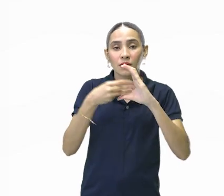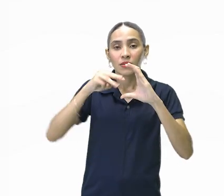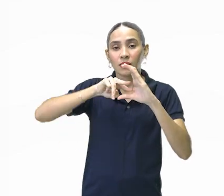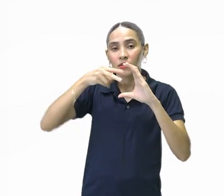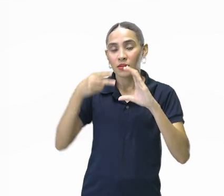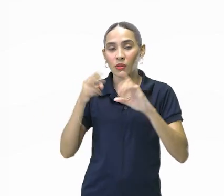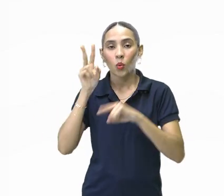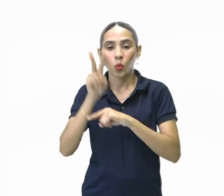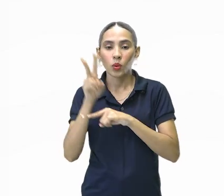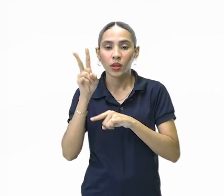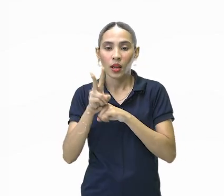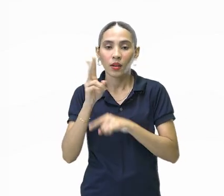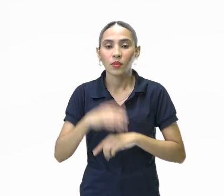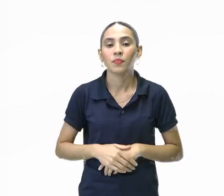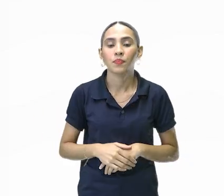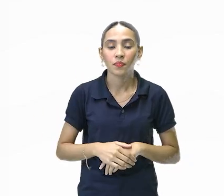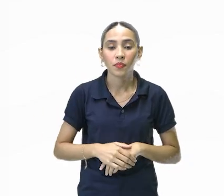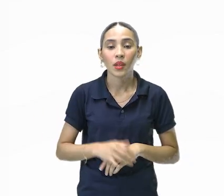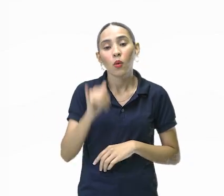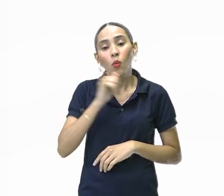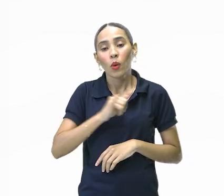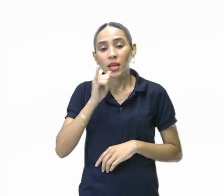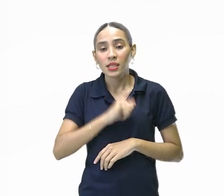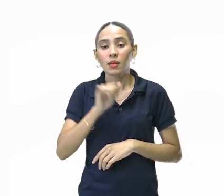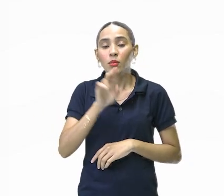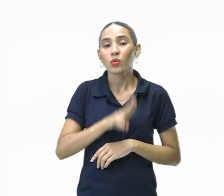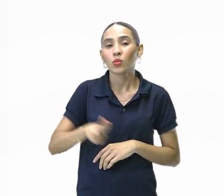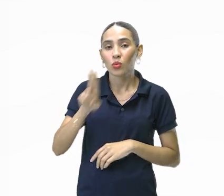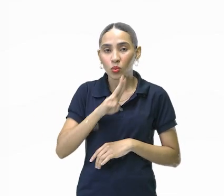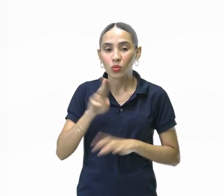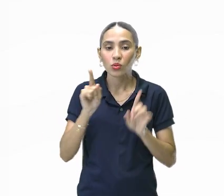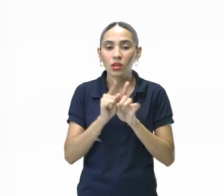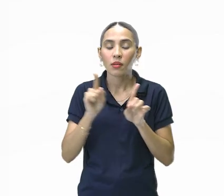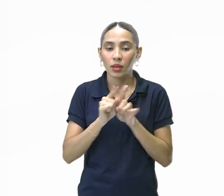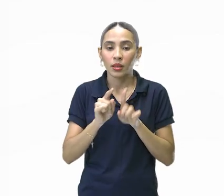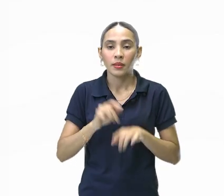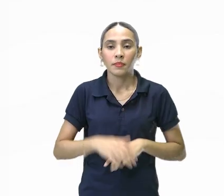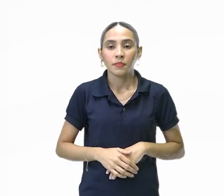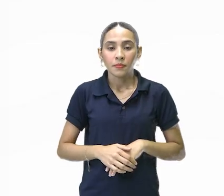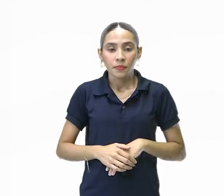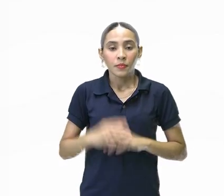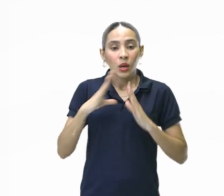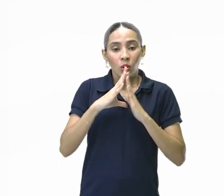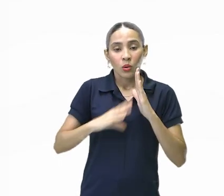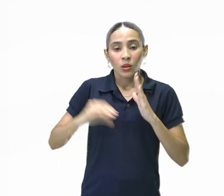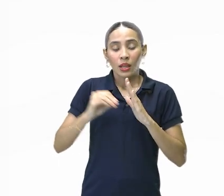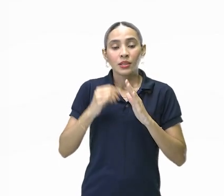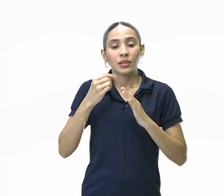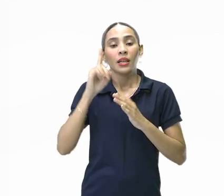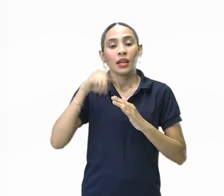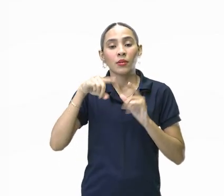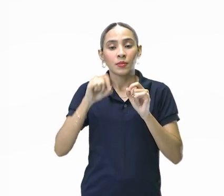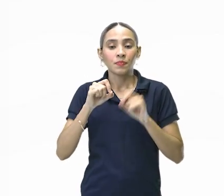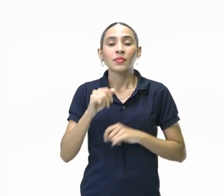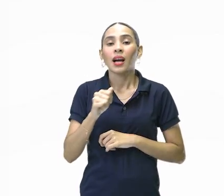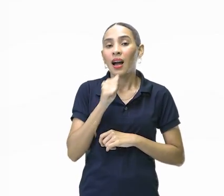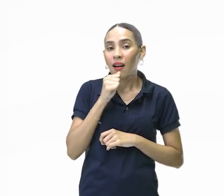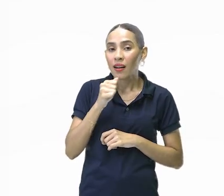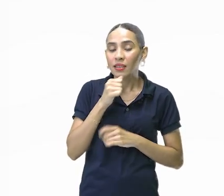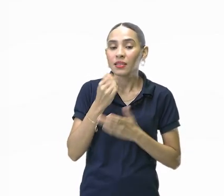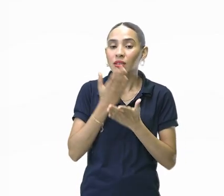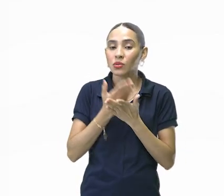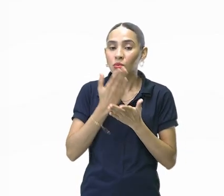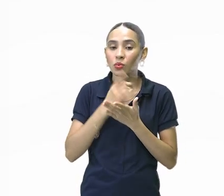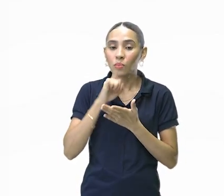para tratamentos, né? Um exemplo do uso dessa clonagem terapêutica, que ainda está em